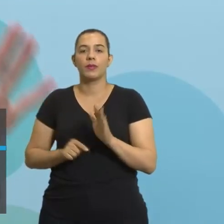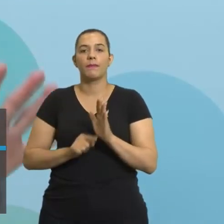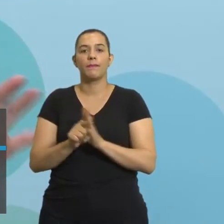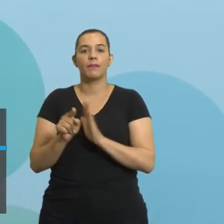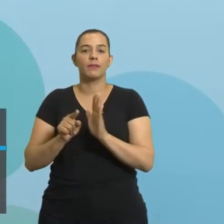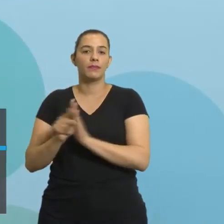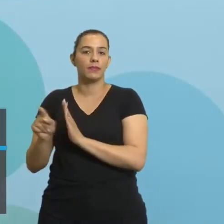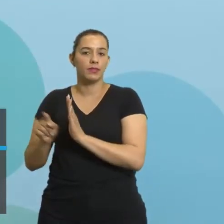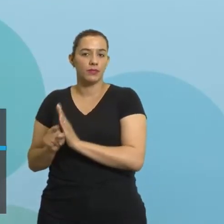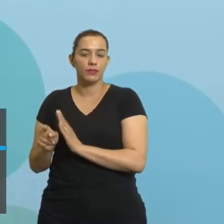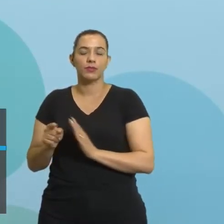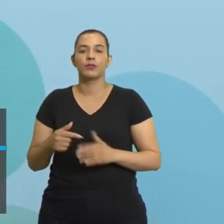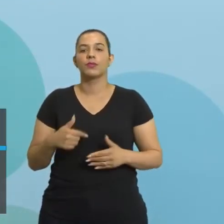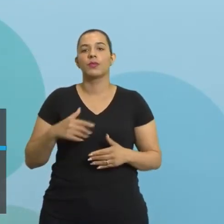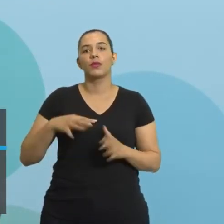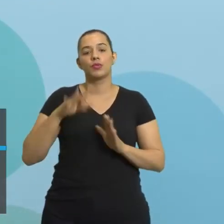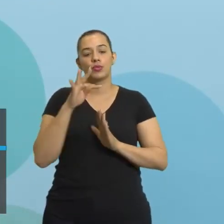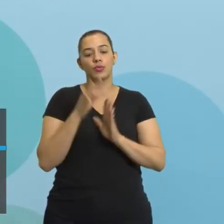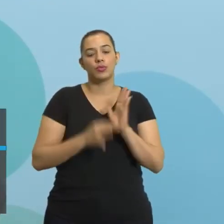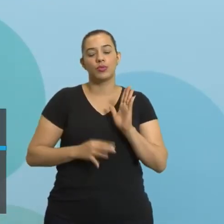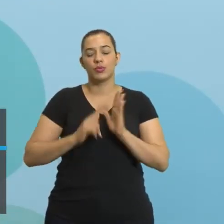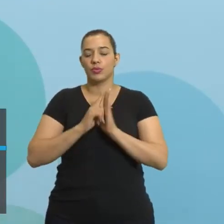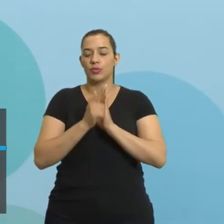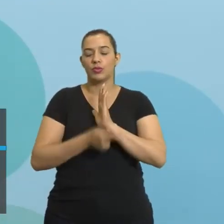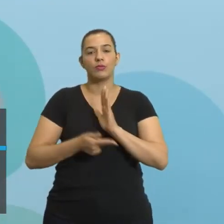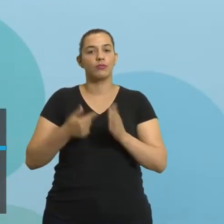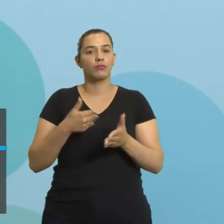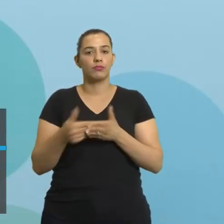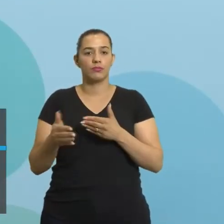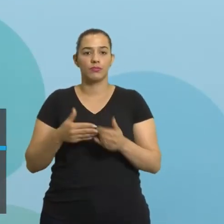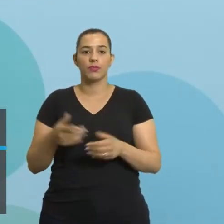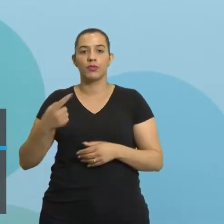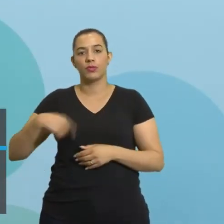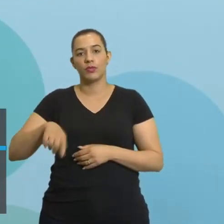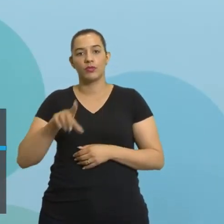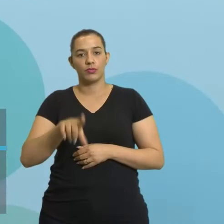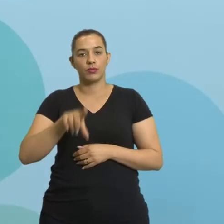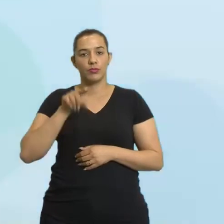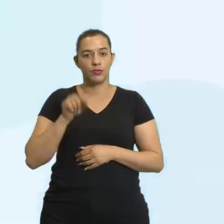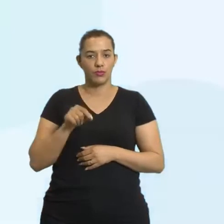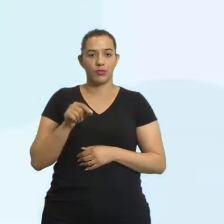pergunta, qualquer gênero textual, tá? Nós escolhemos aqui